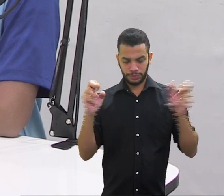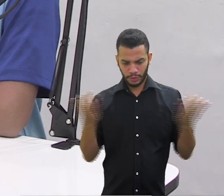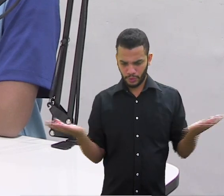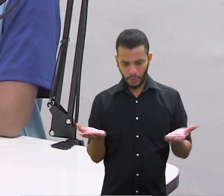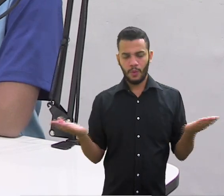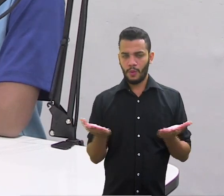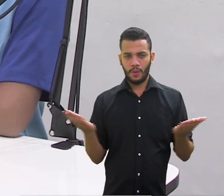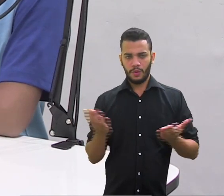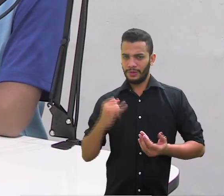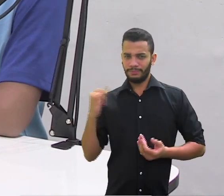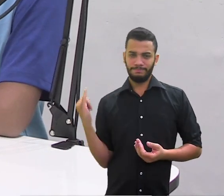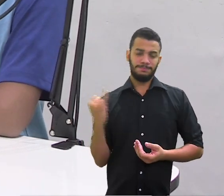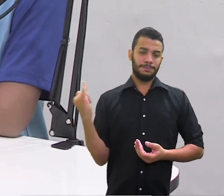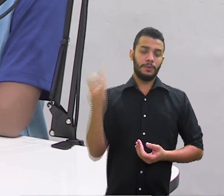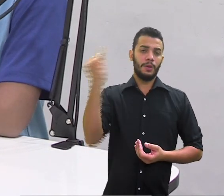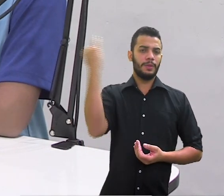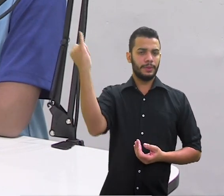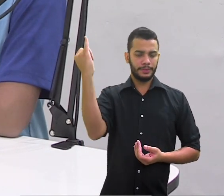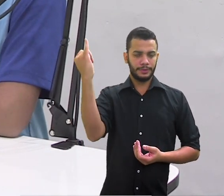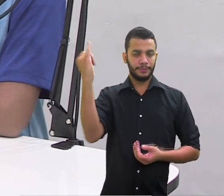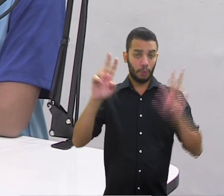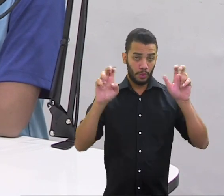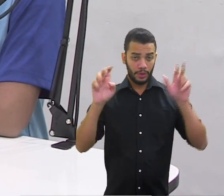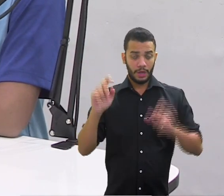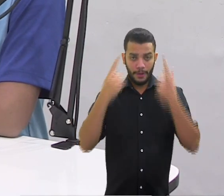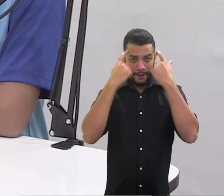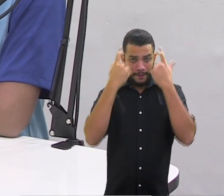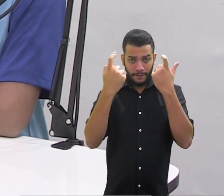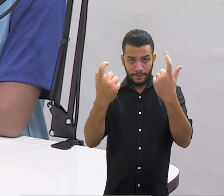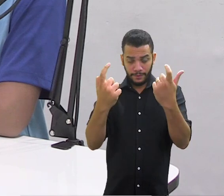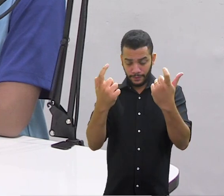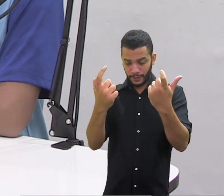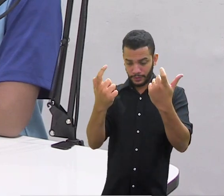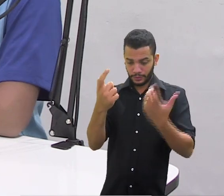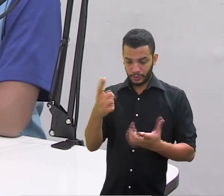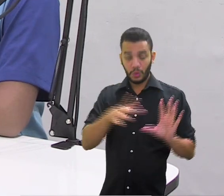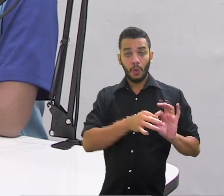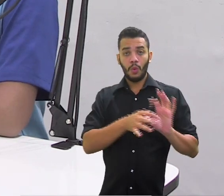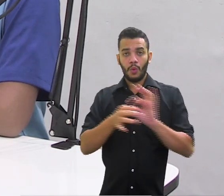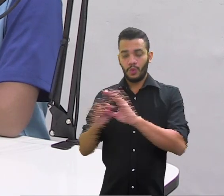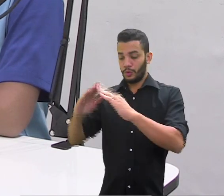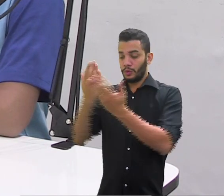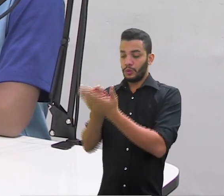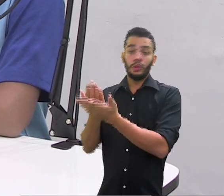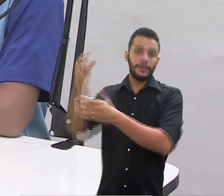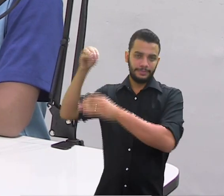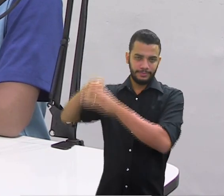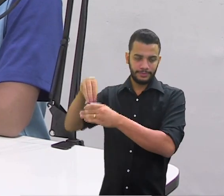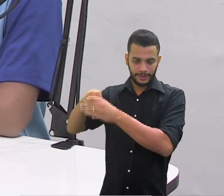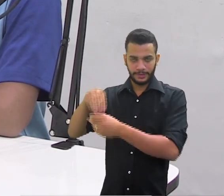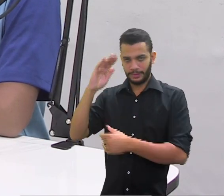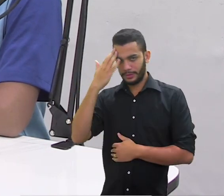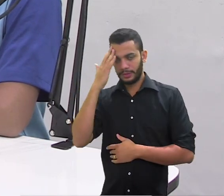atualíssimo, que é sobre a violência no ambiente escolar. Quando a gente liga a TV